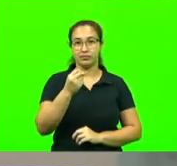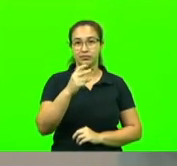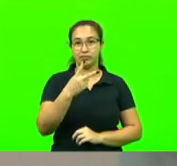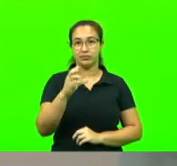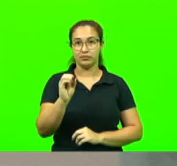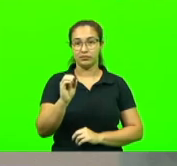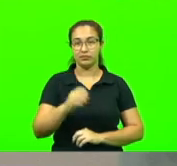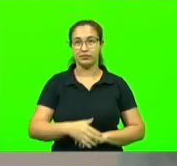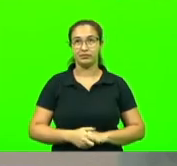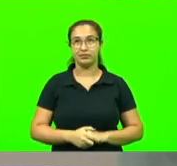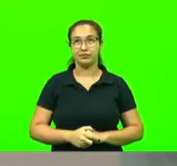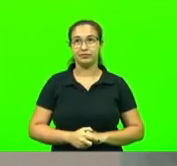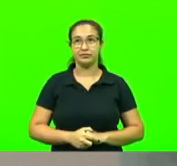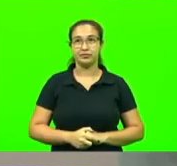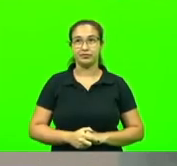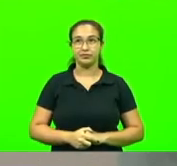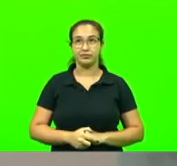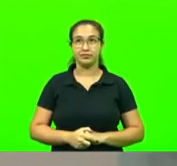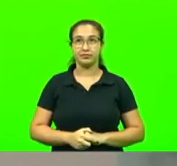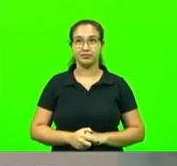225.5/2020.